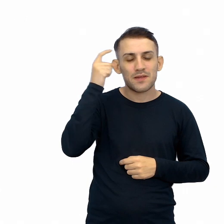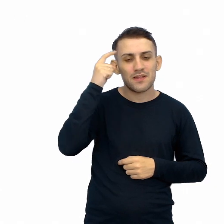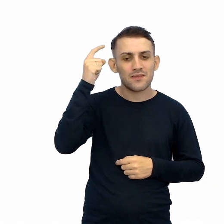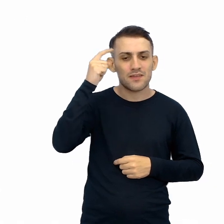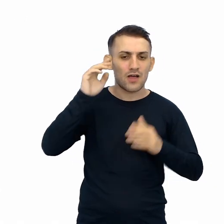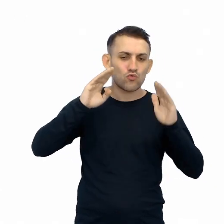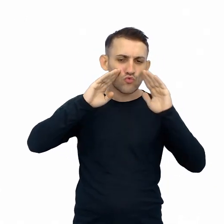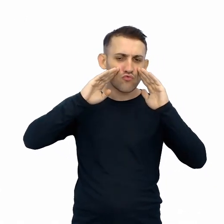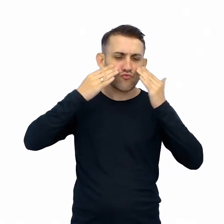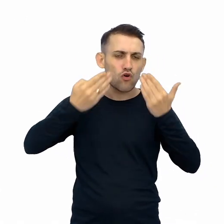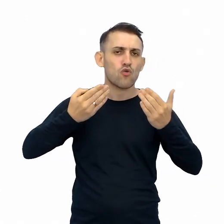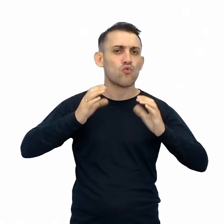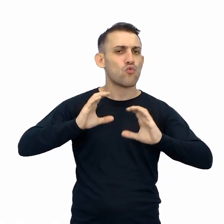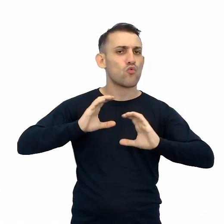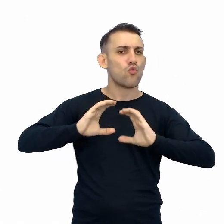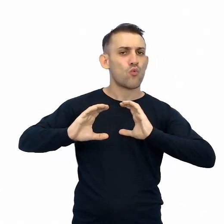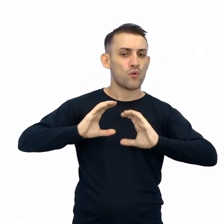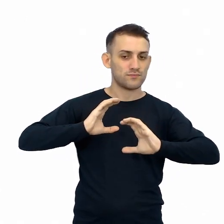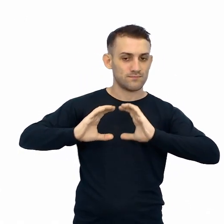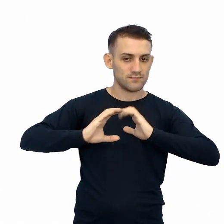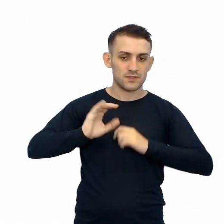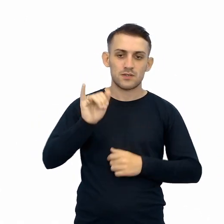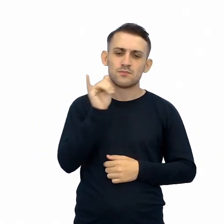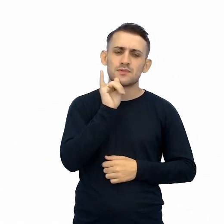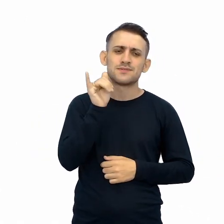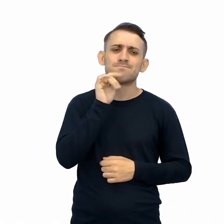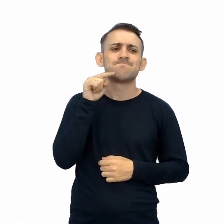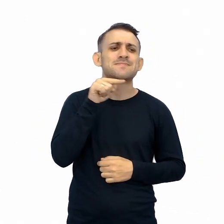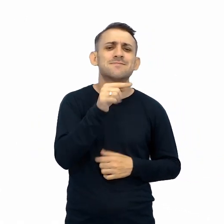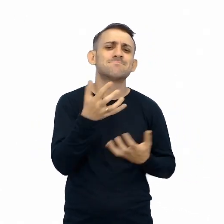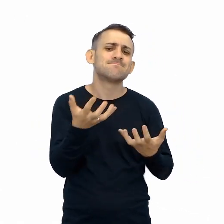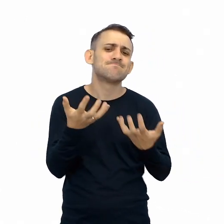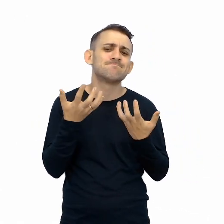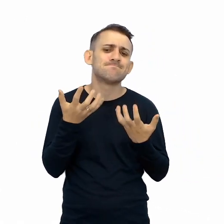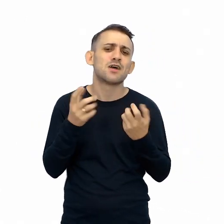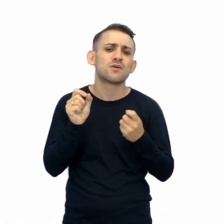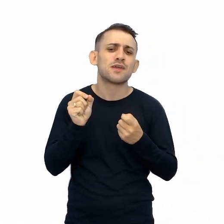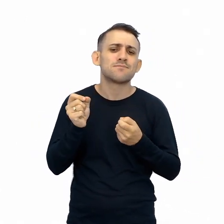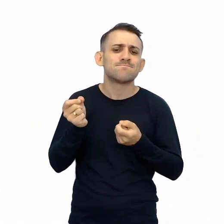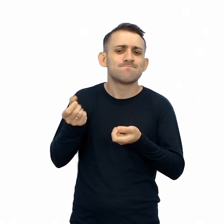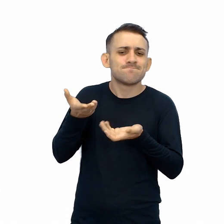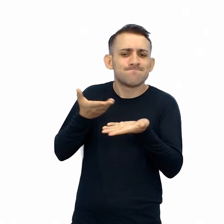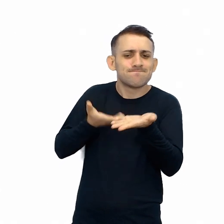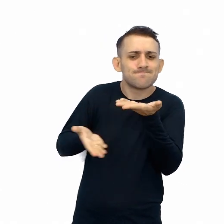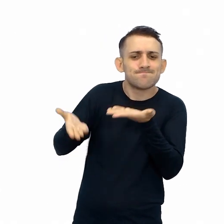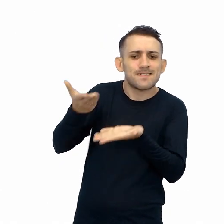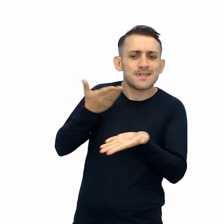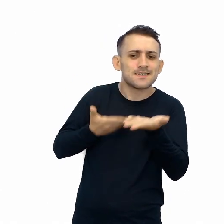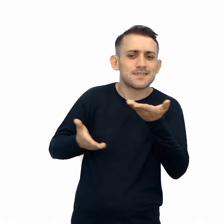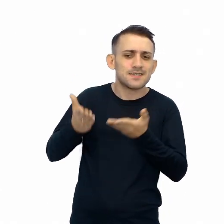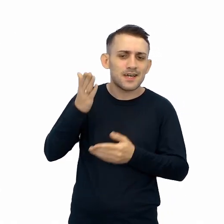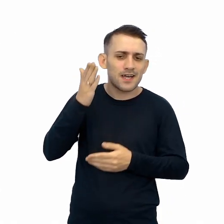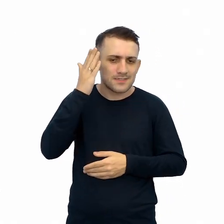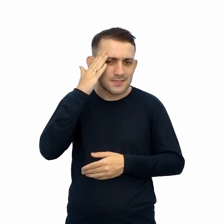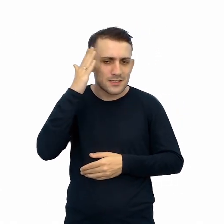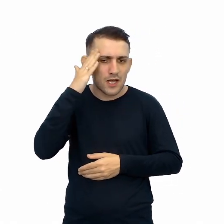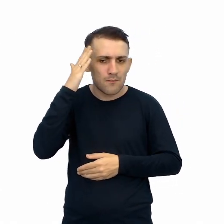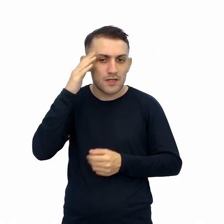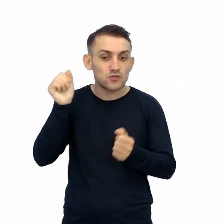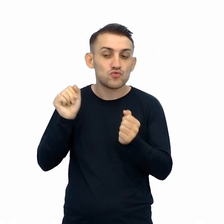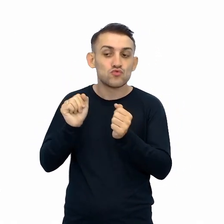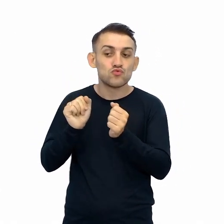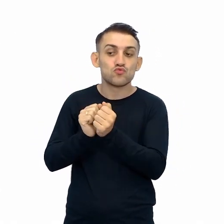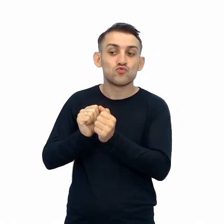propósito comunicativo, ou seja, no que ele deseja compartilhar de saberes com o seu